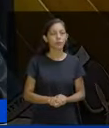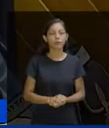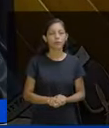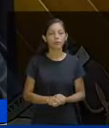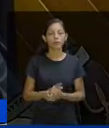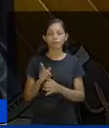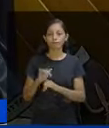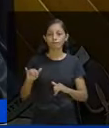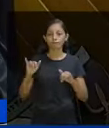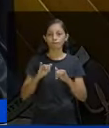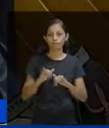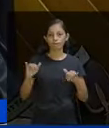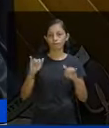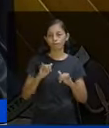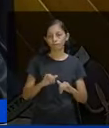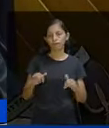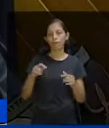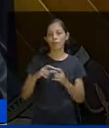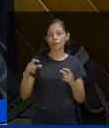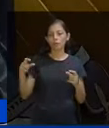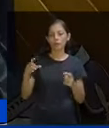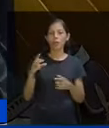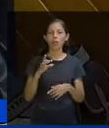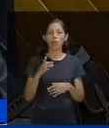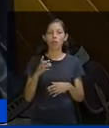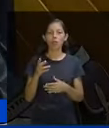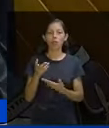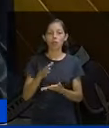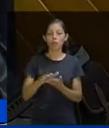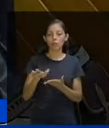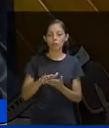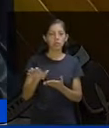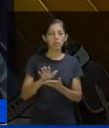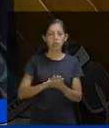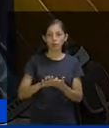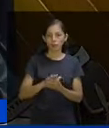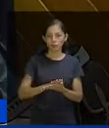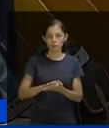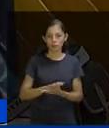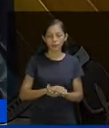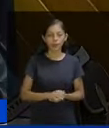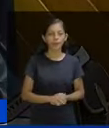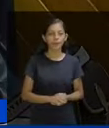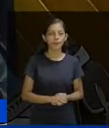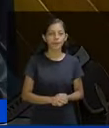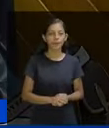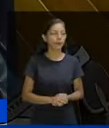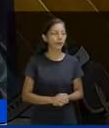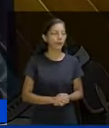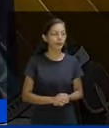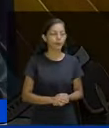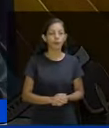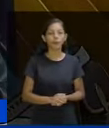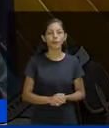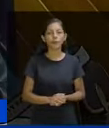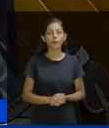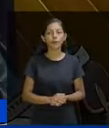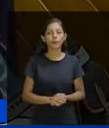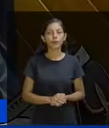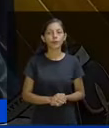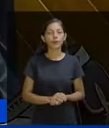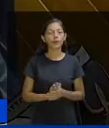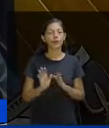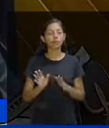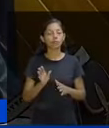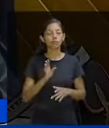efetivos de campanha, divulgação ou promoção da candidatura de terceiros. O reconhecimento do